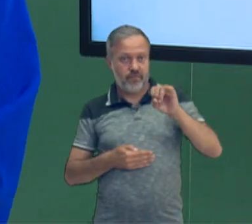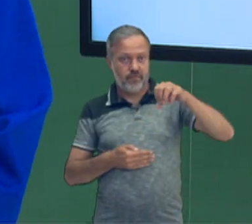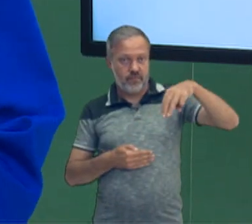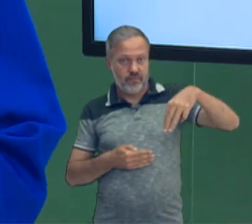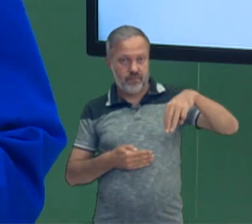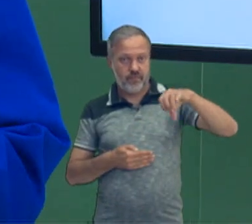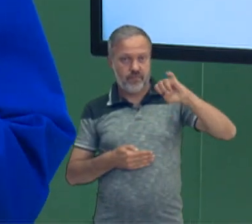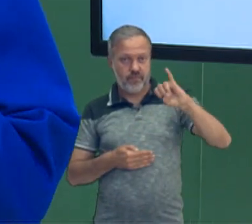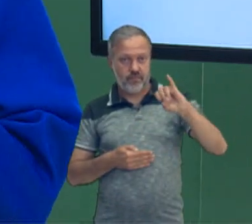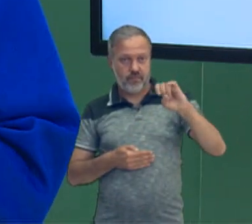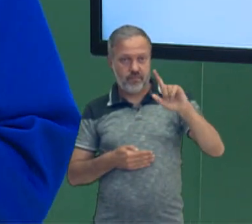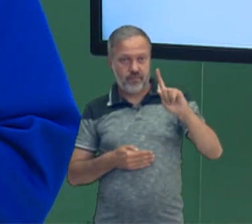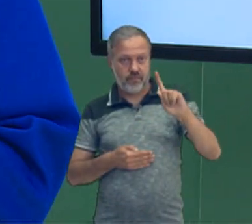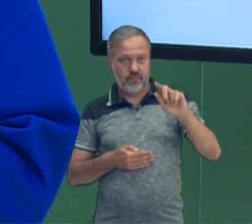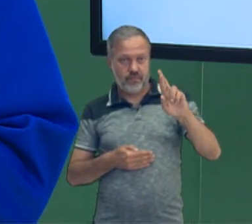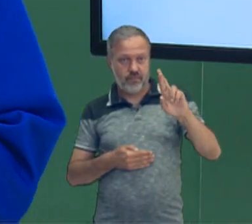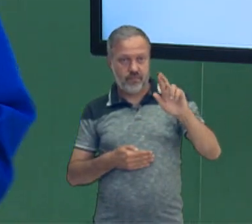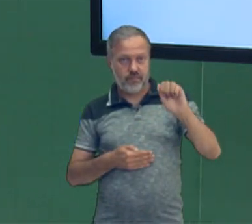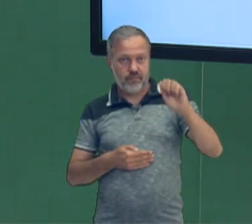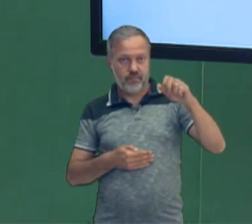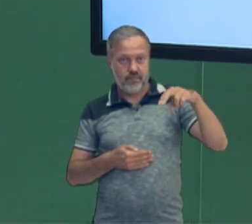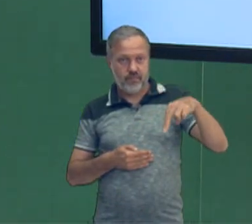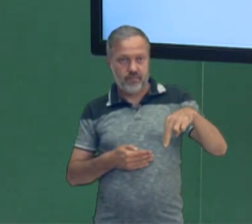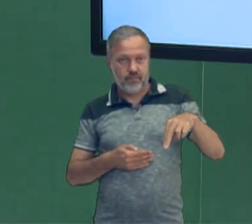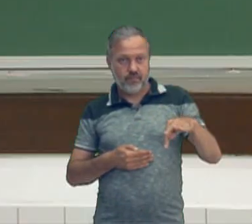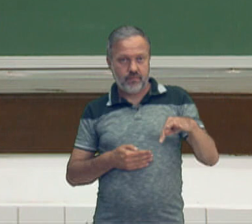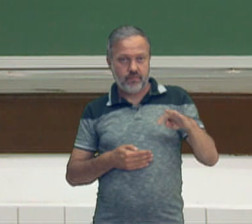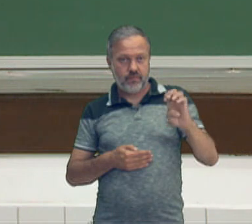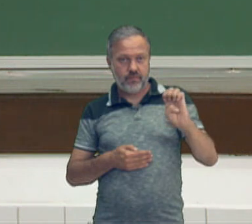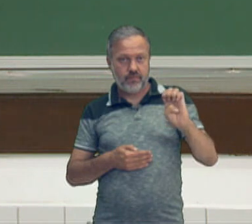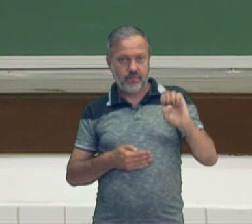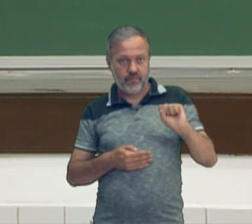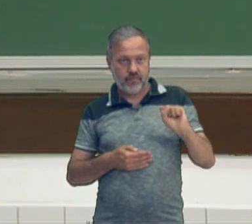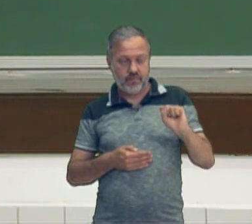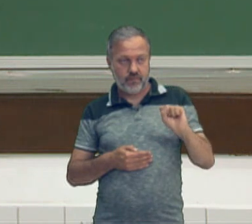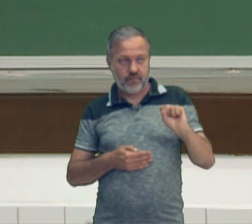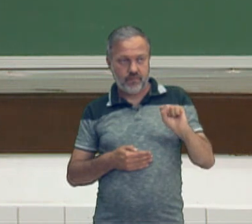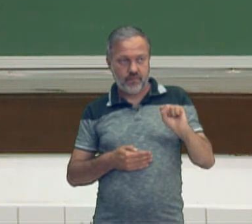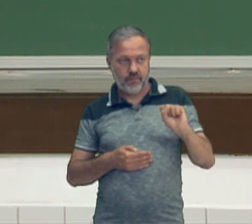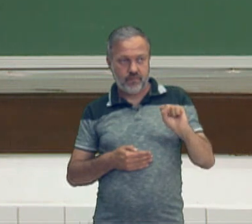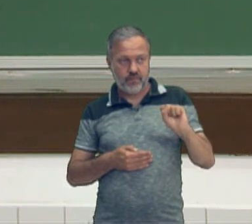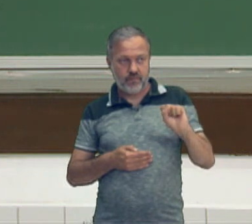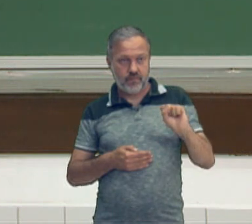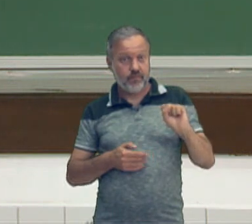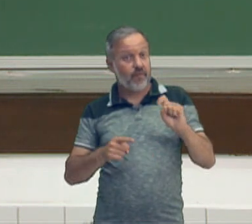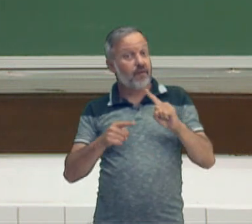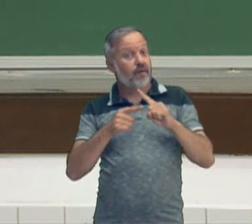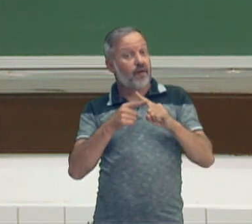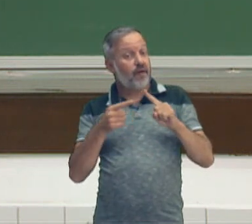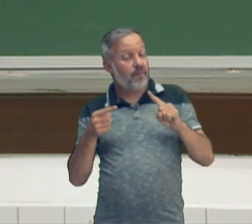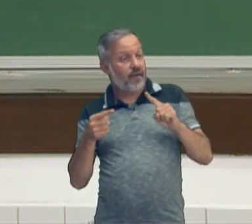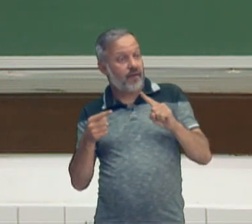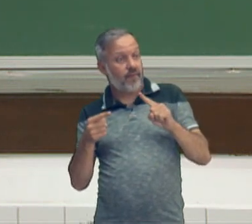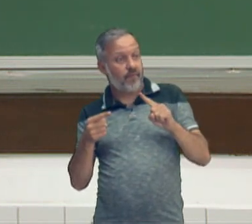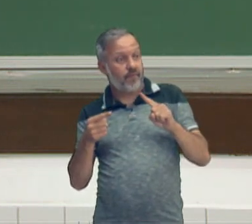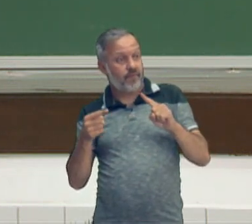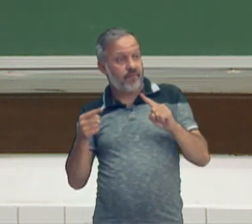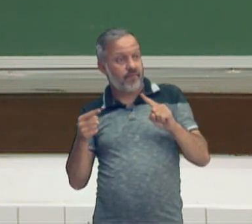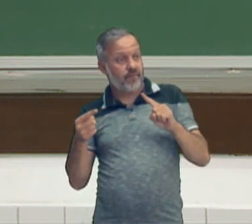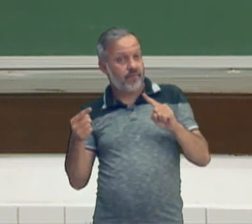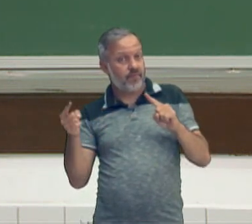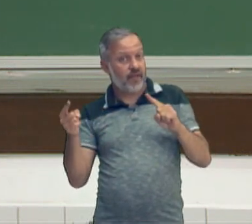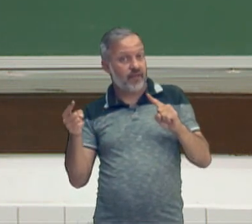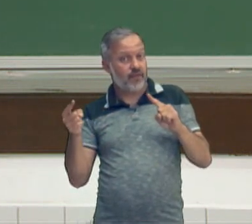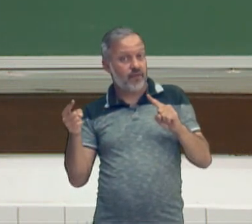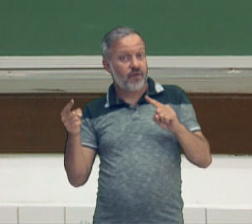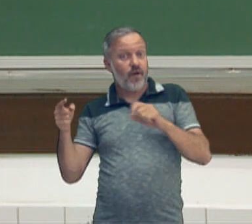né? Imigrantes para nós, porque eles aqui chegaram. Mas são imigrantes para os países que